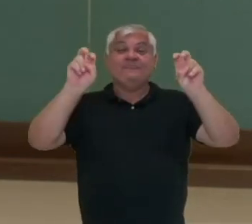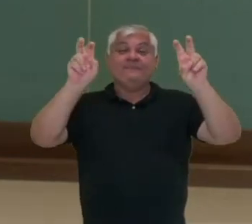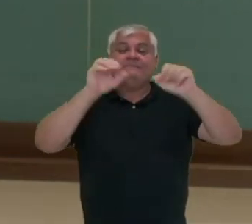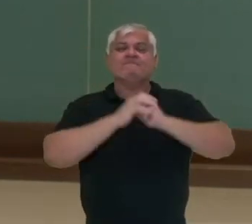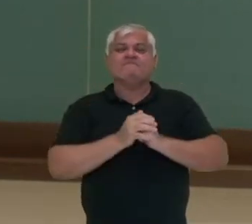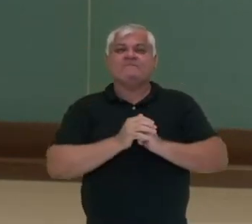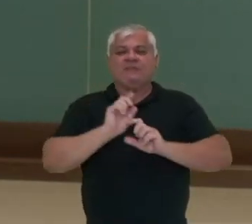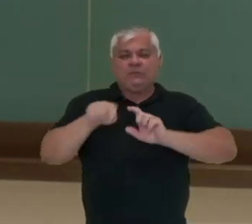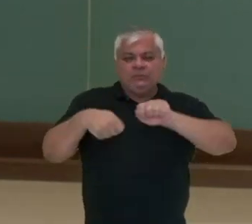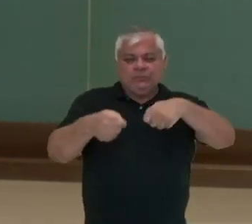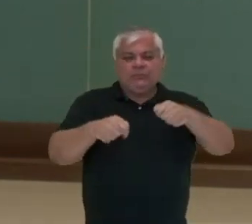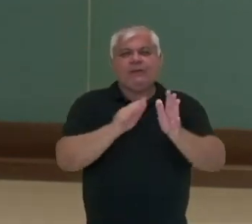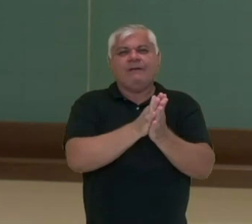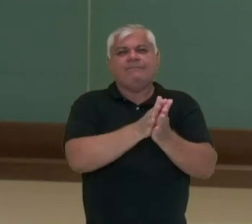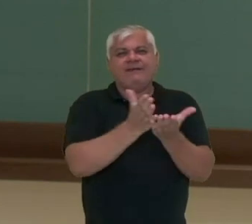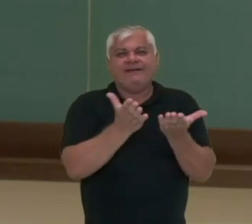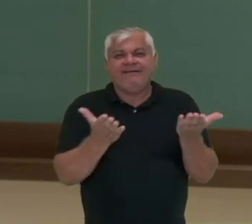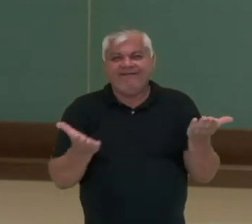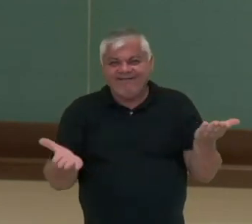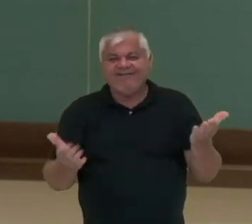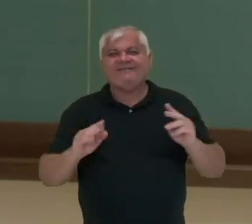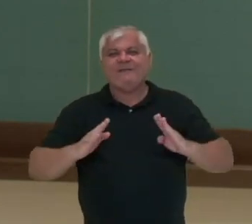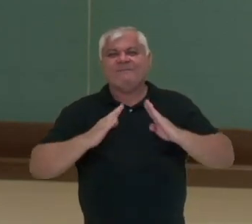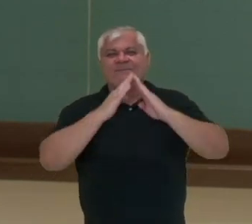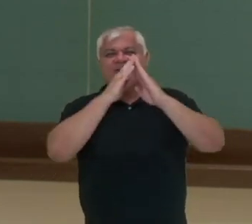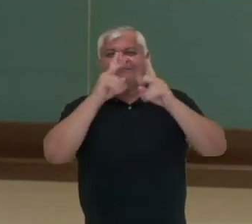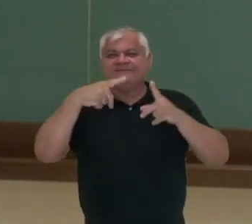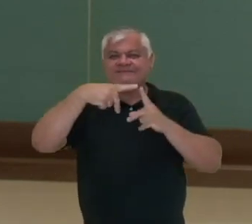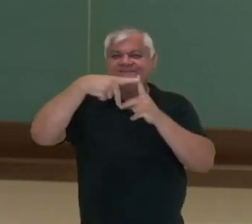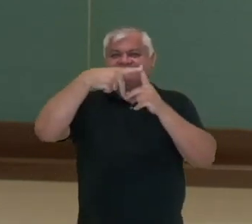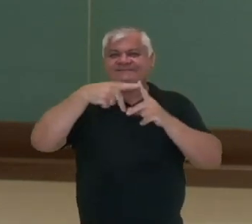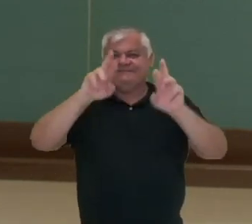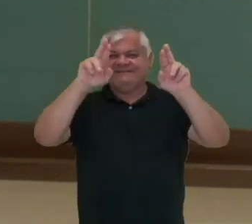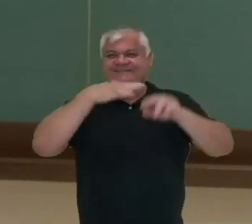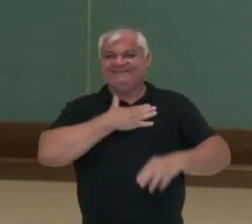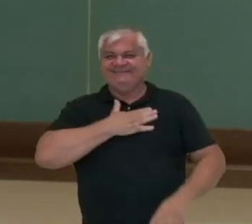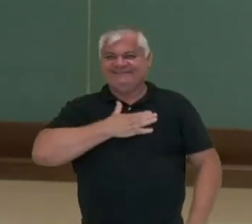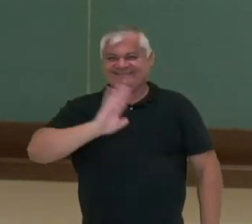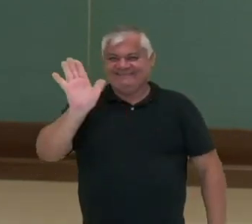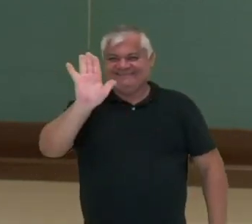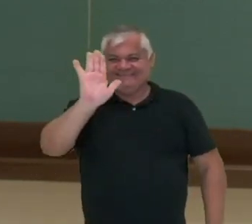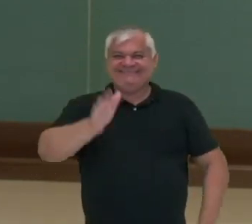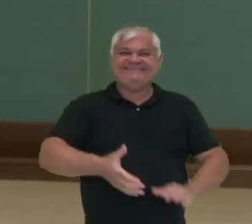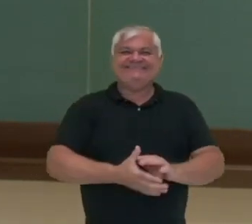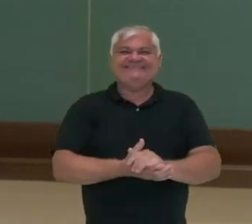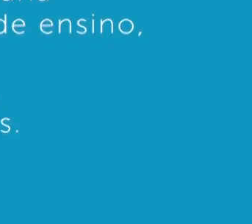sobre as planificações do prisma e da pirâmide. Espero que vocês tenham gostado e até breve.